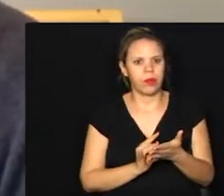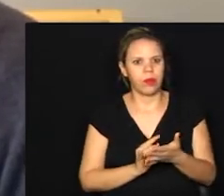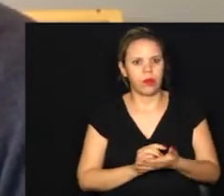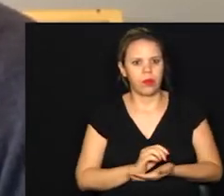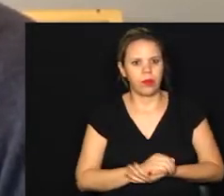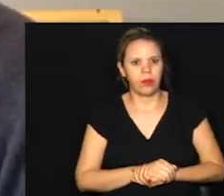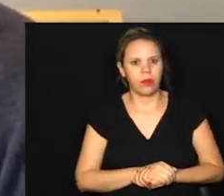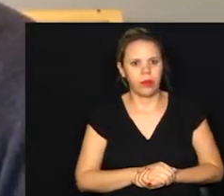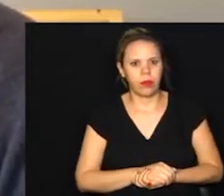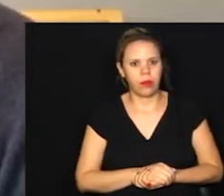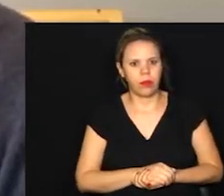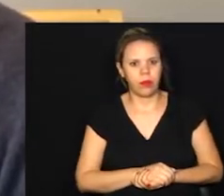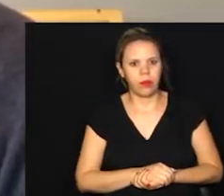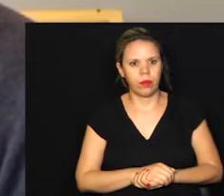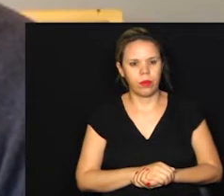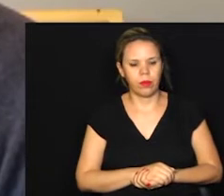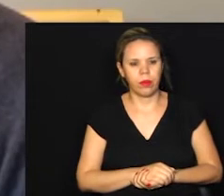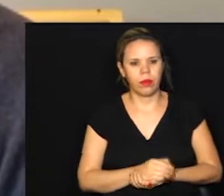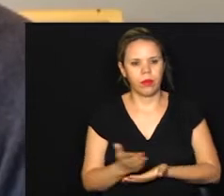oficial